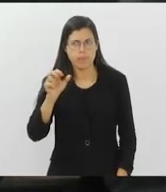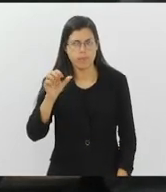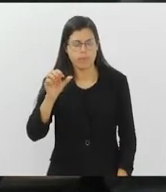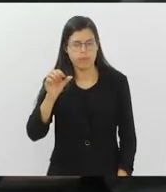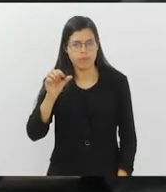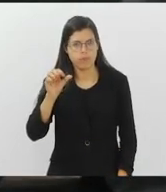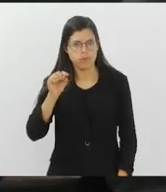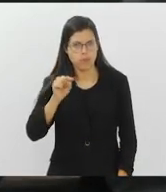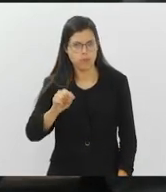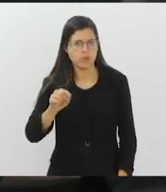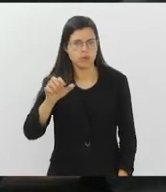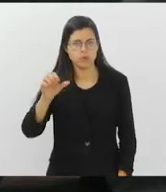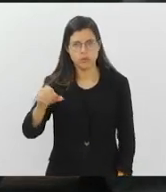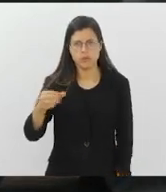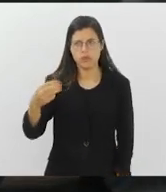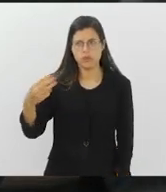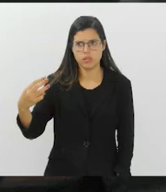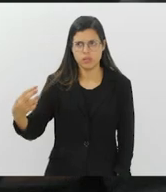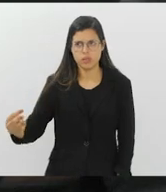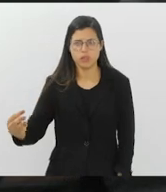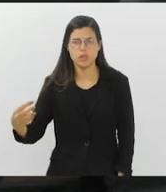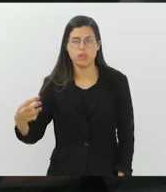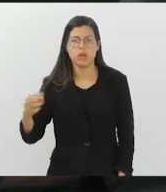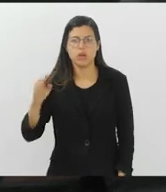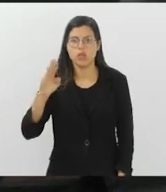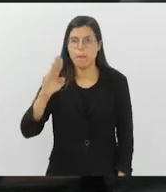de procedimentos realizados no ano de